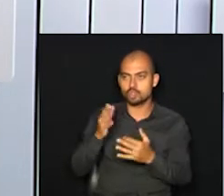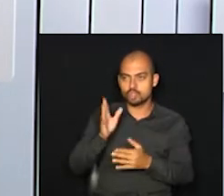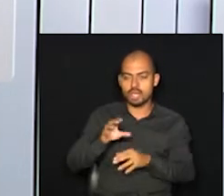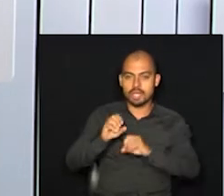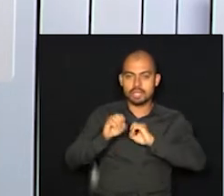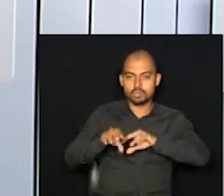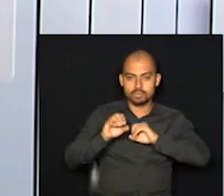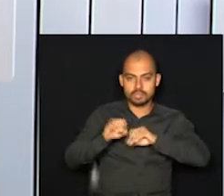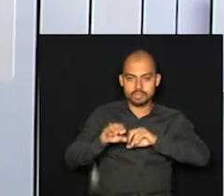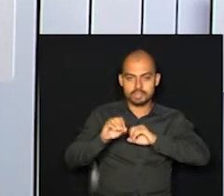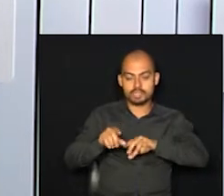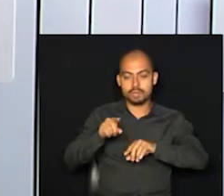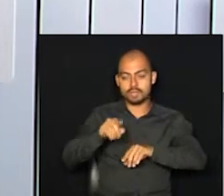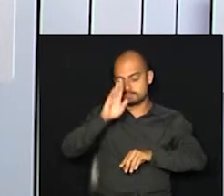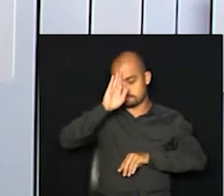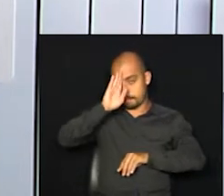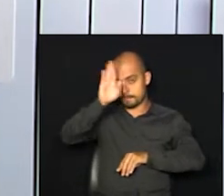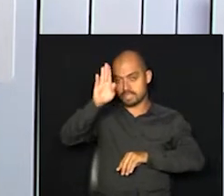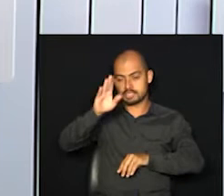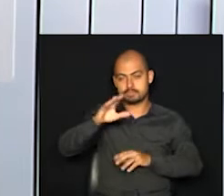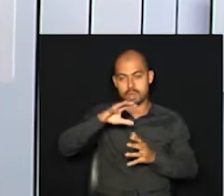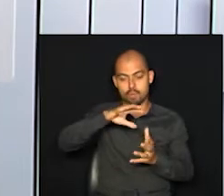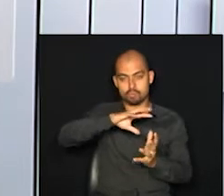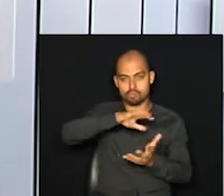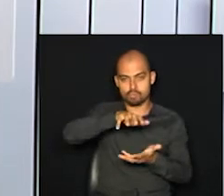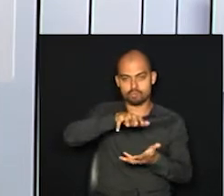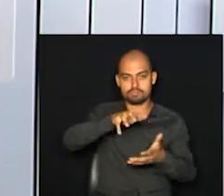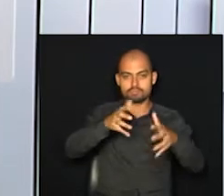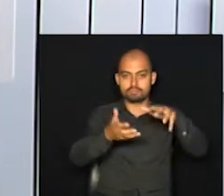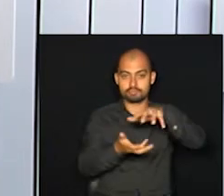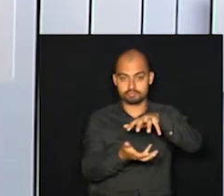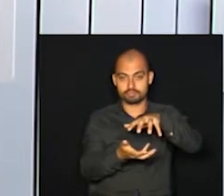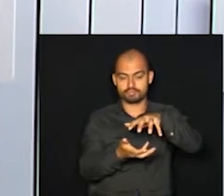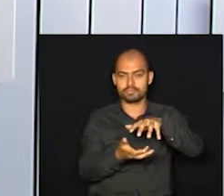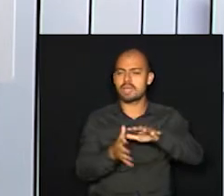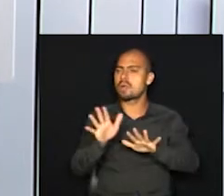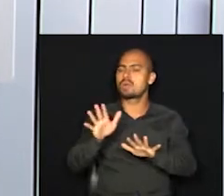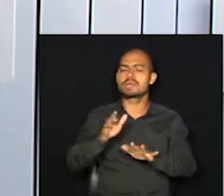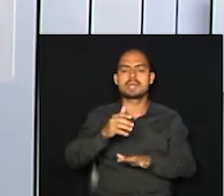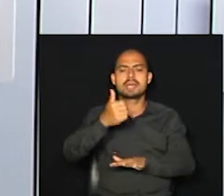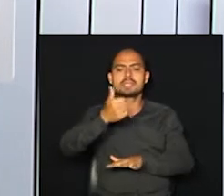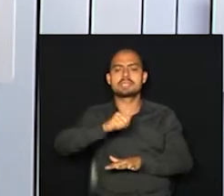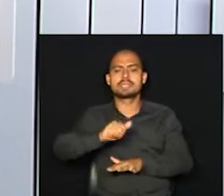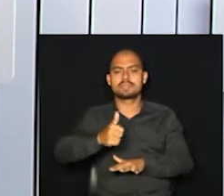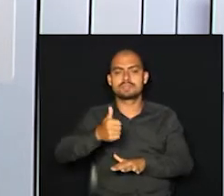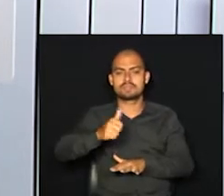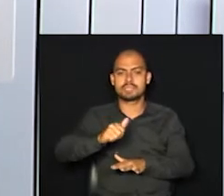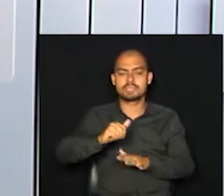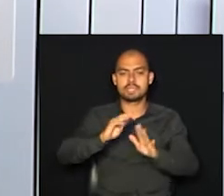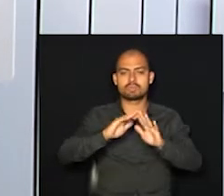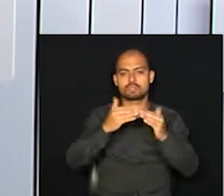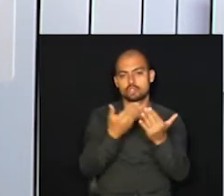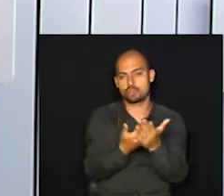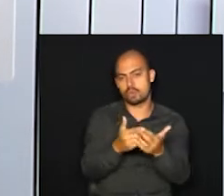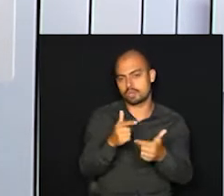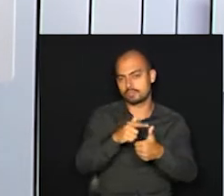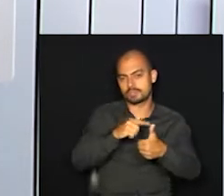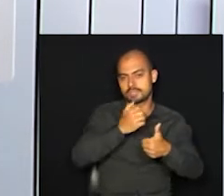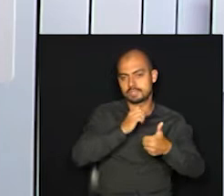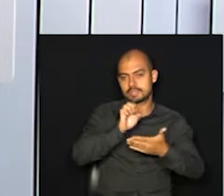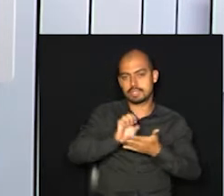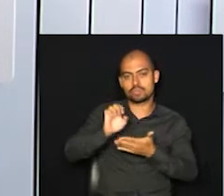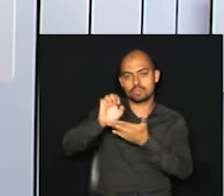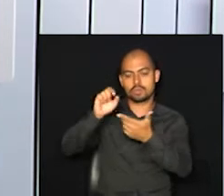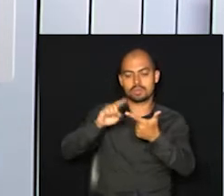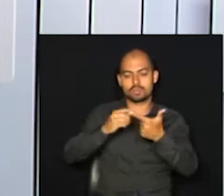poder mudar esse cenário, né? Que análise que você faz das escolas particulares, estaduais,